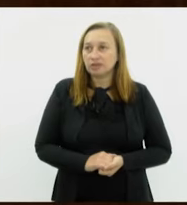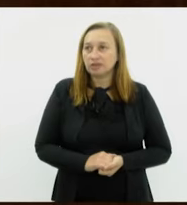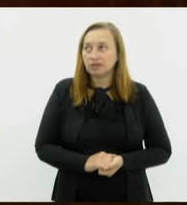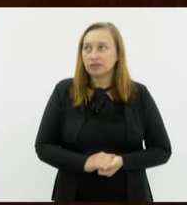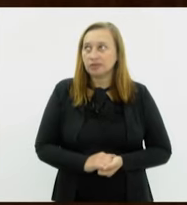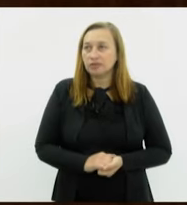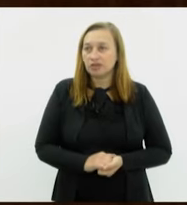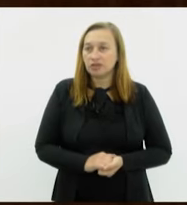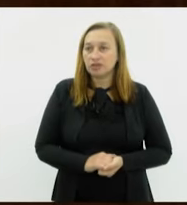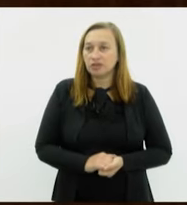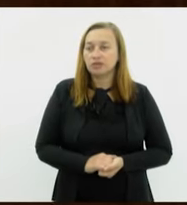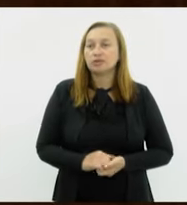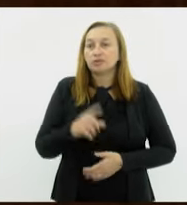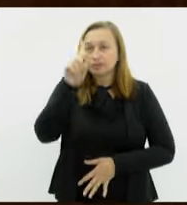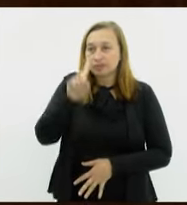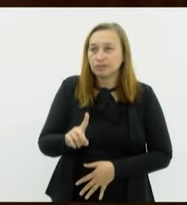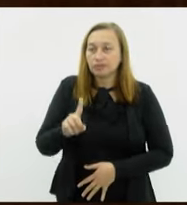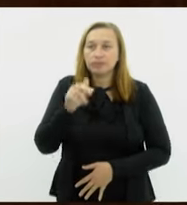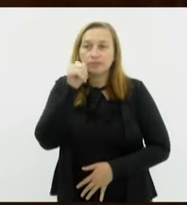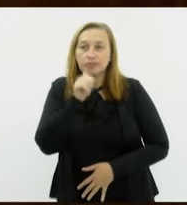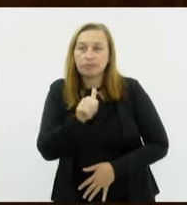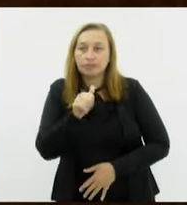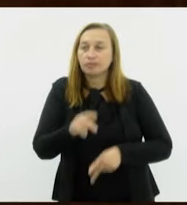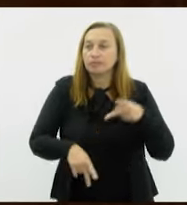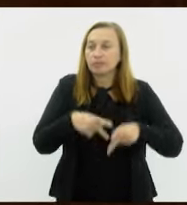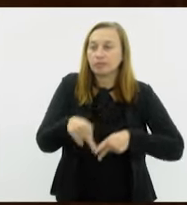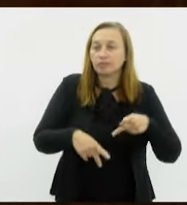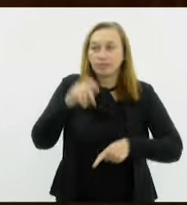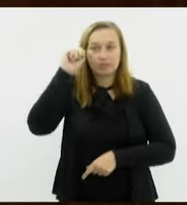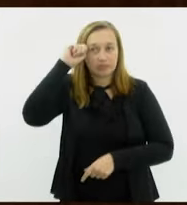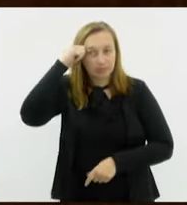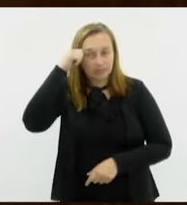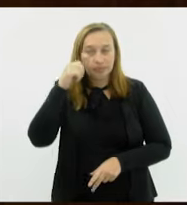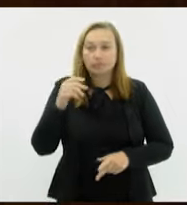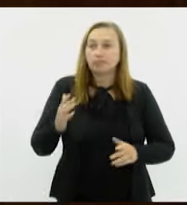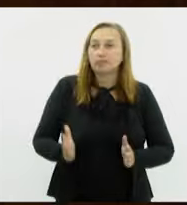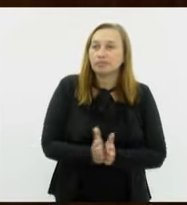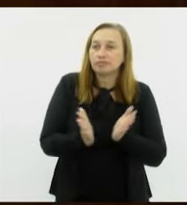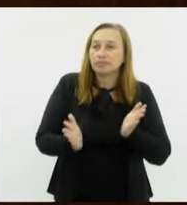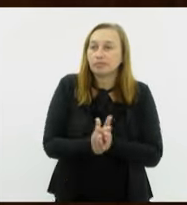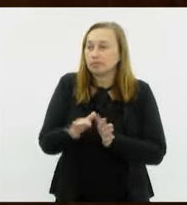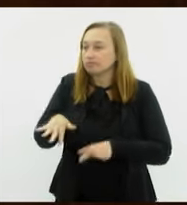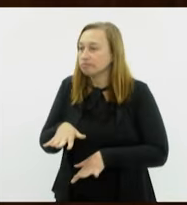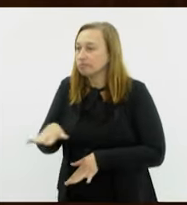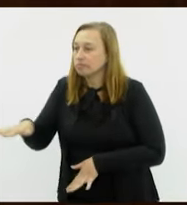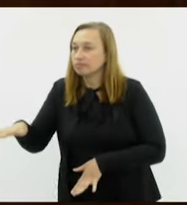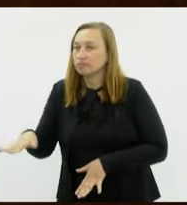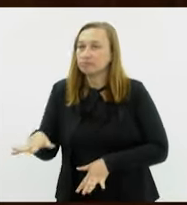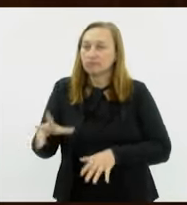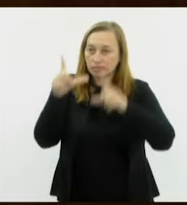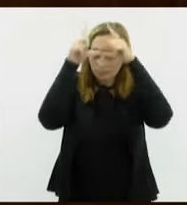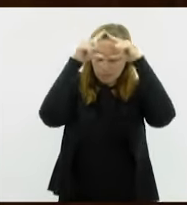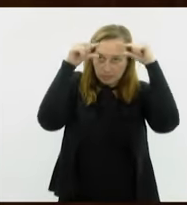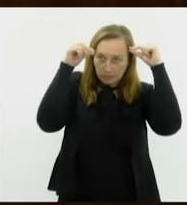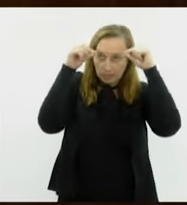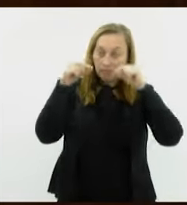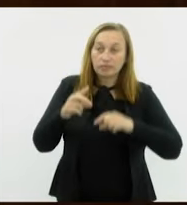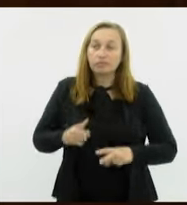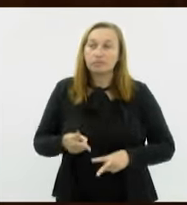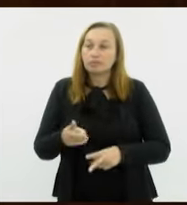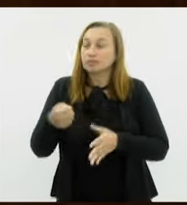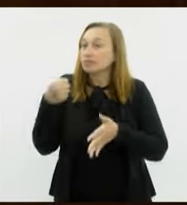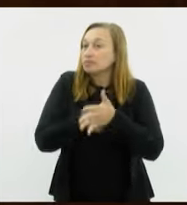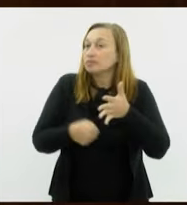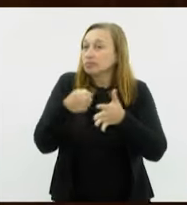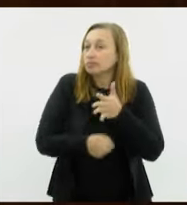pelos direitos das mulheres, da população negra, da população pobre, de favela e periferia. Enfermeira Rejane sempre foi uma lutadora